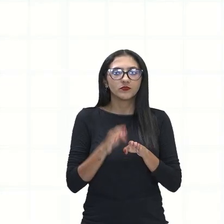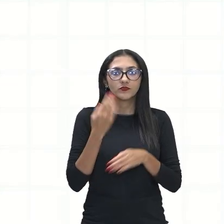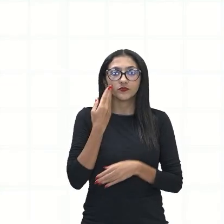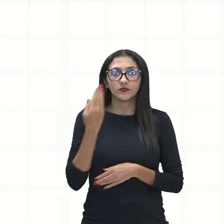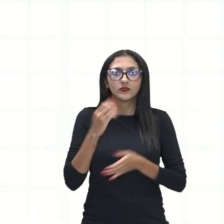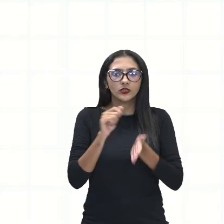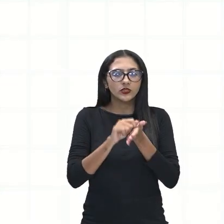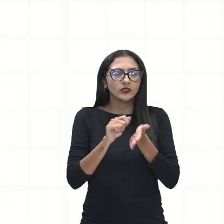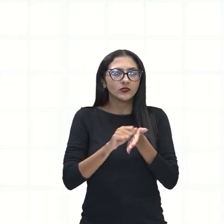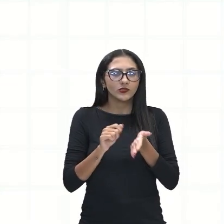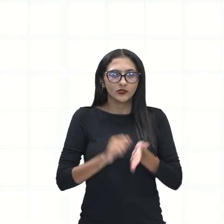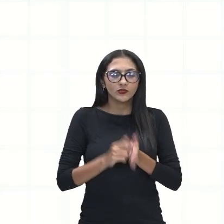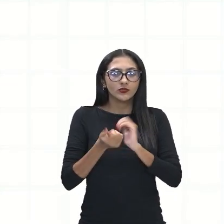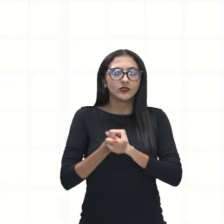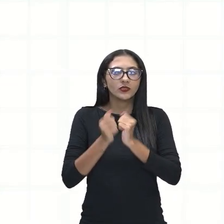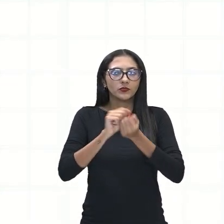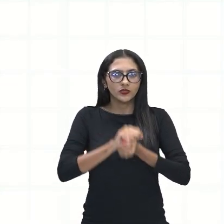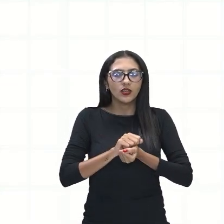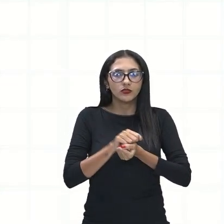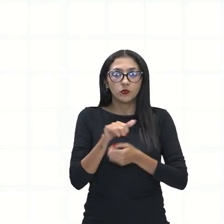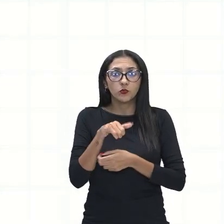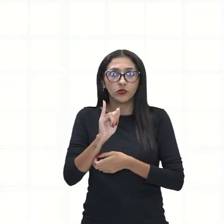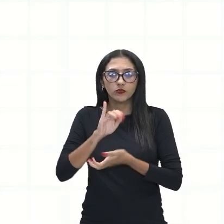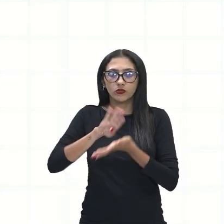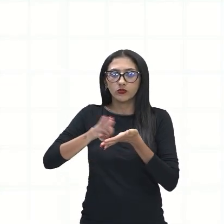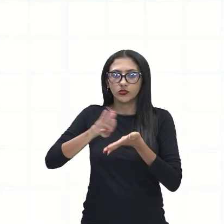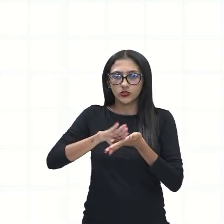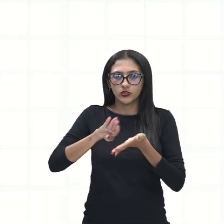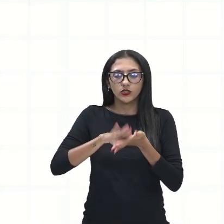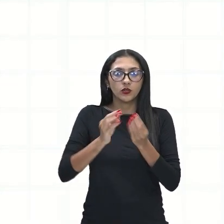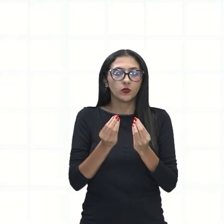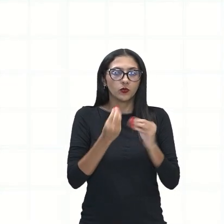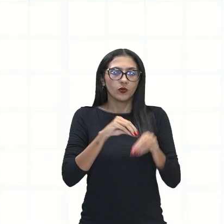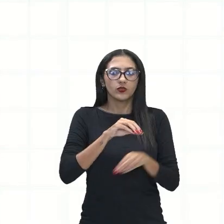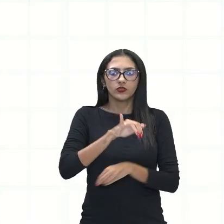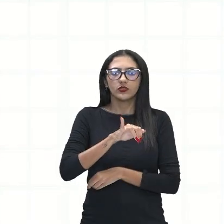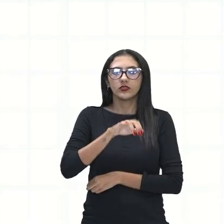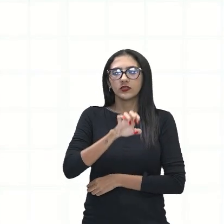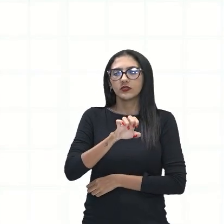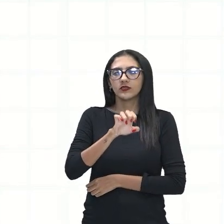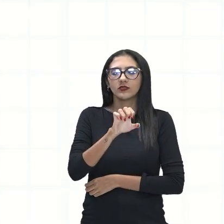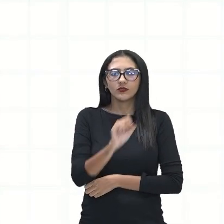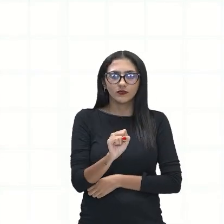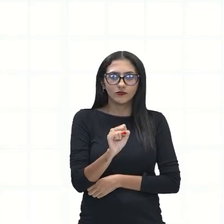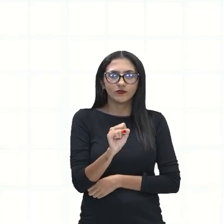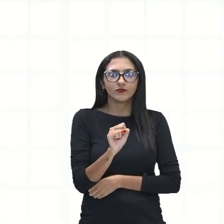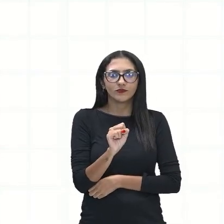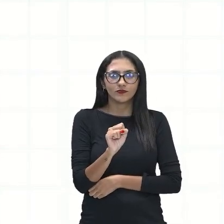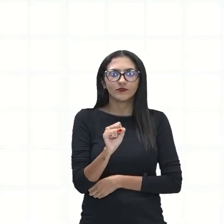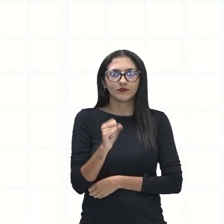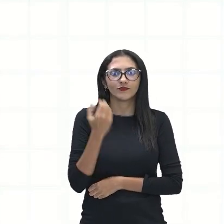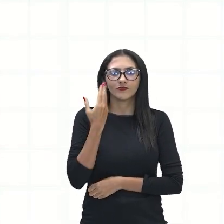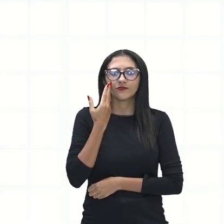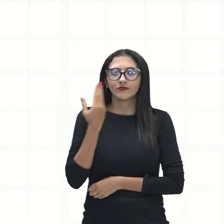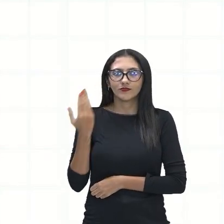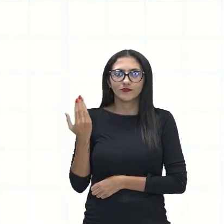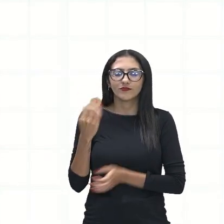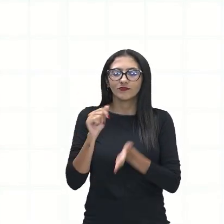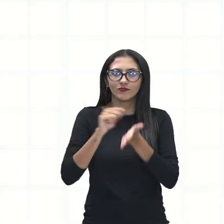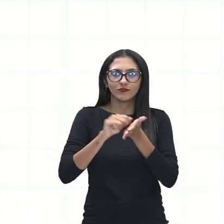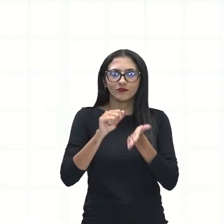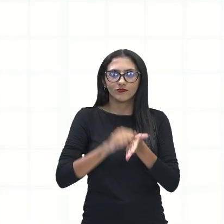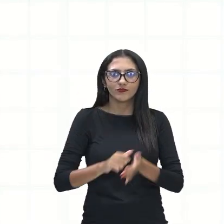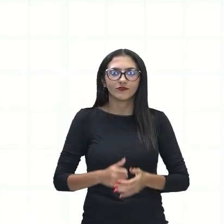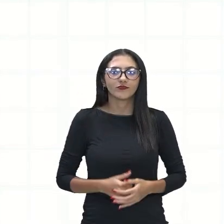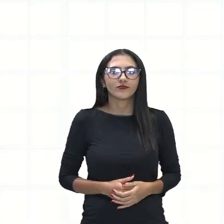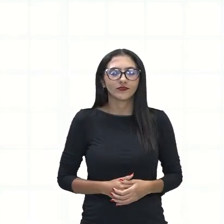Strawberries, ok? É o Y que vai sair. Ok? Strawberry, morango, strawberries, morangos.